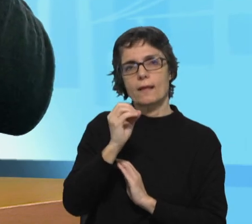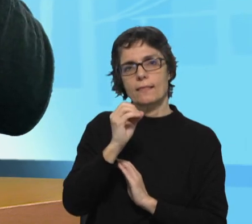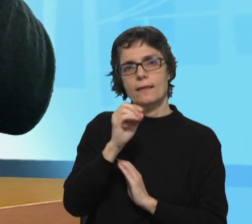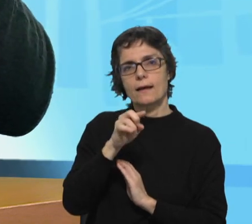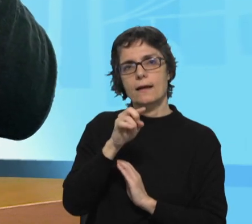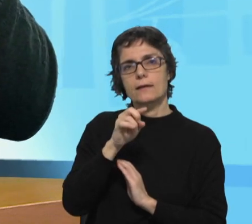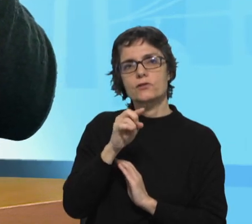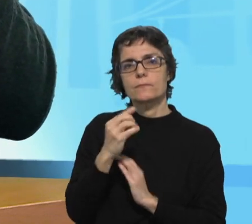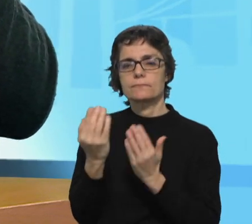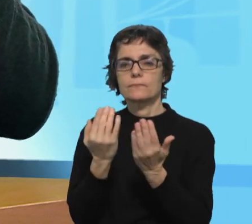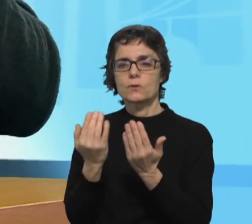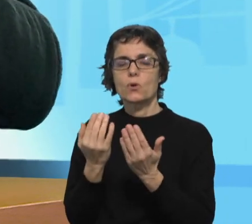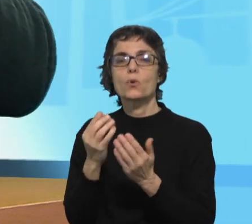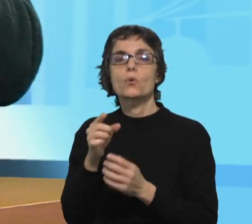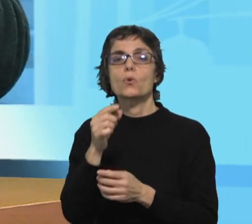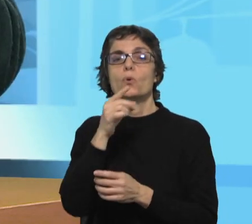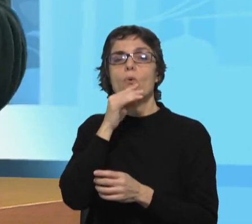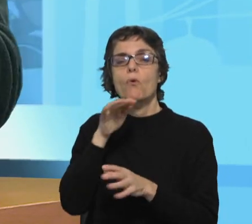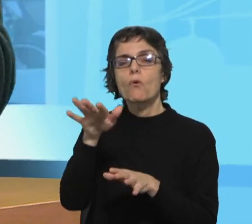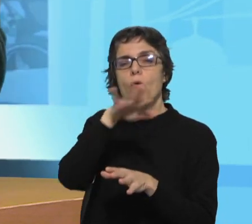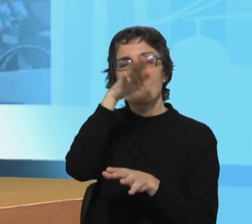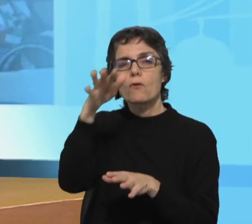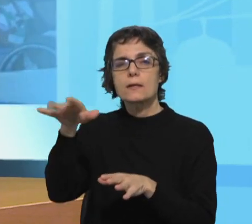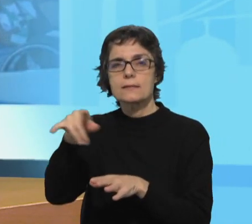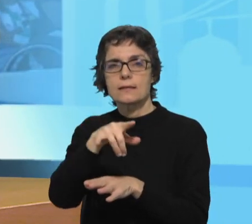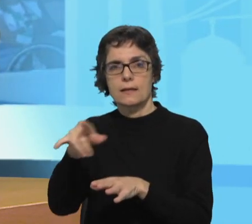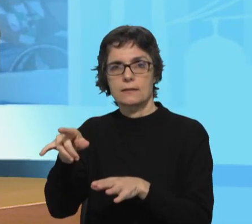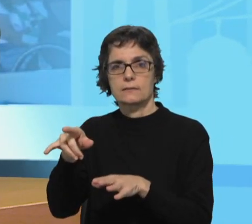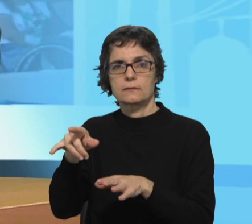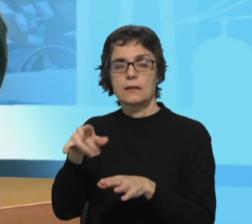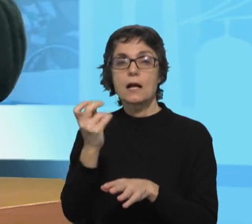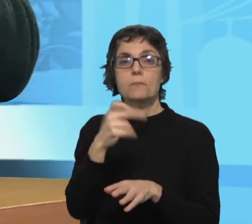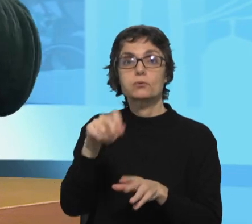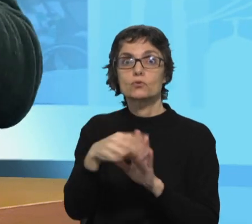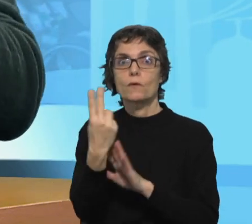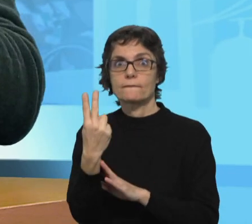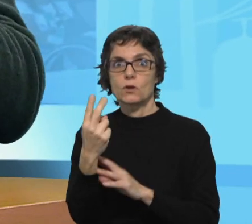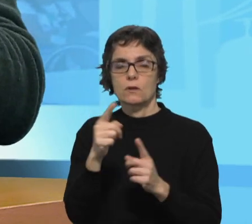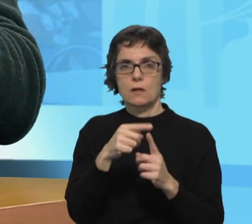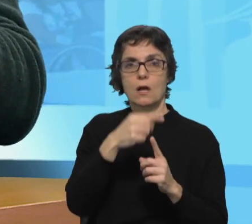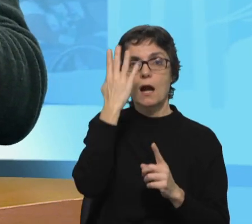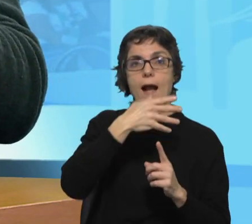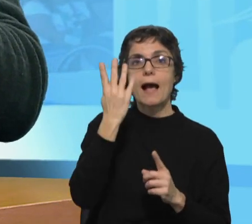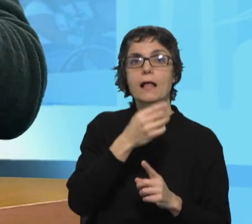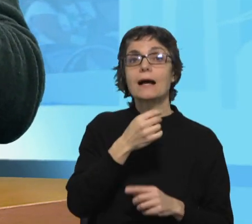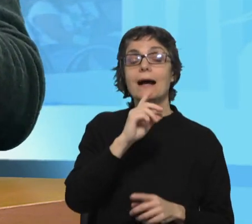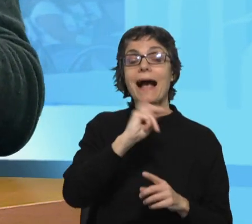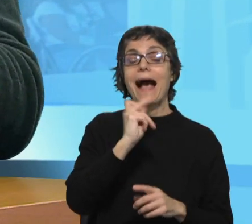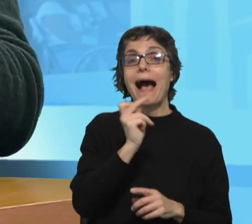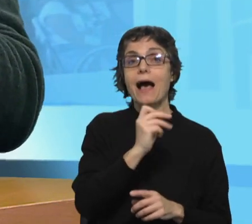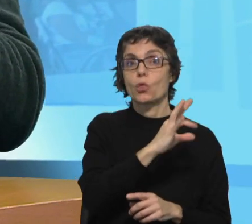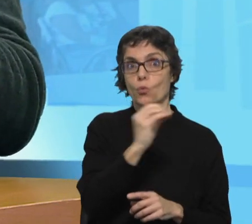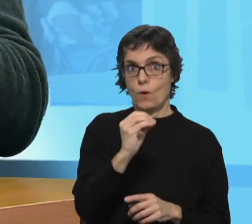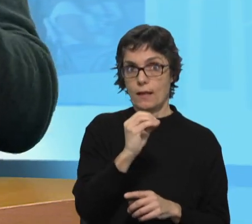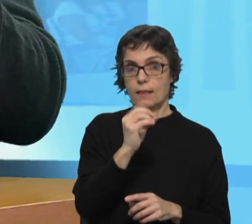dois grandes acontecimentos que relacionam o 40 com o deserto. É os 40 anos do